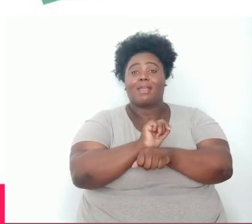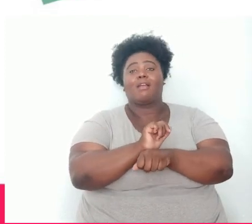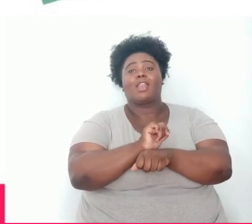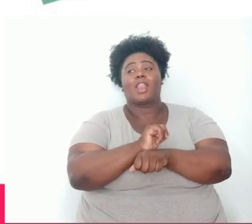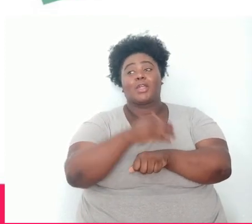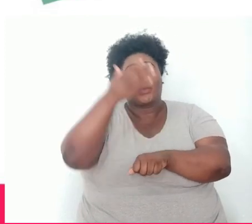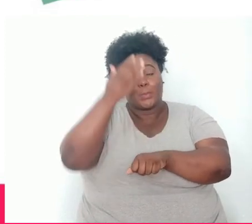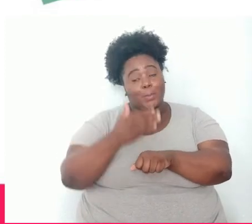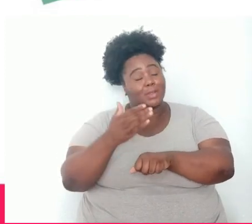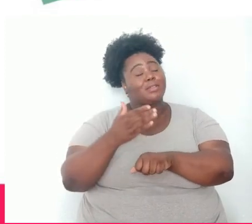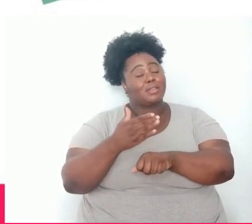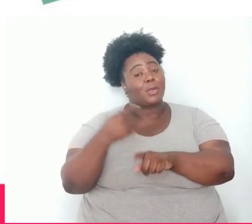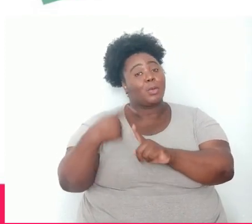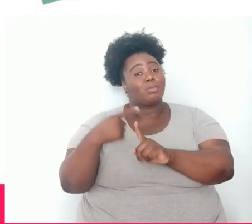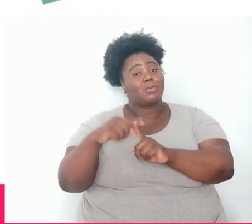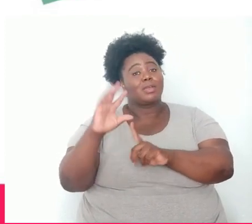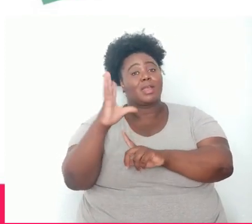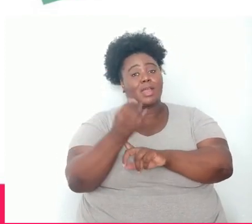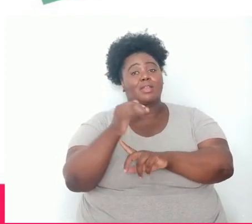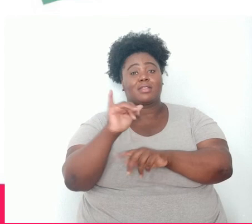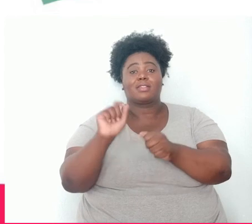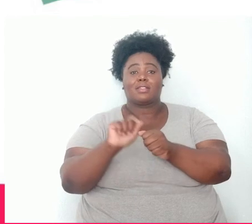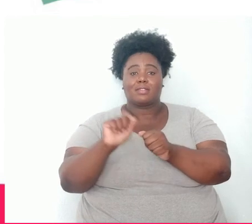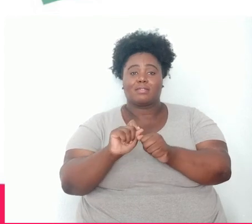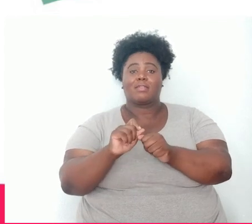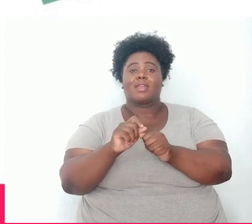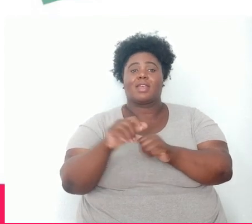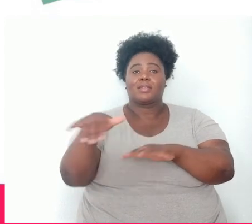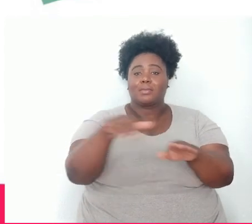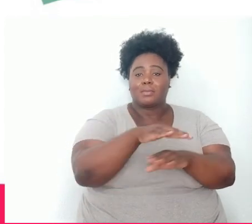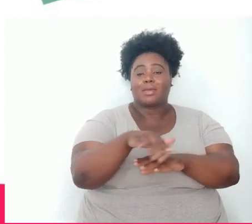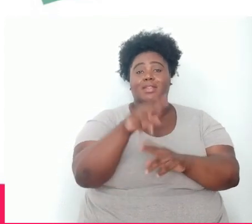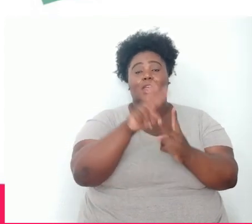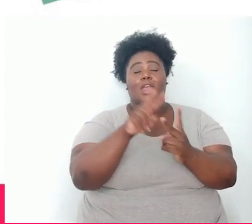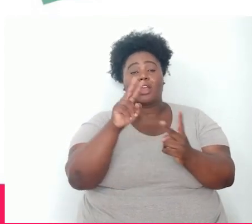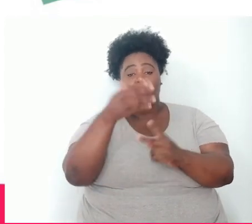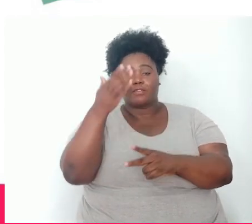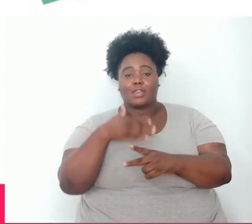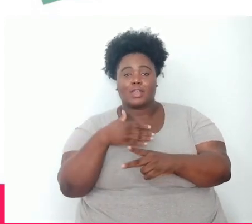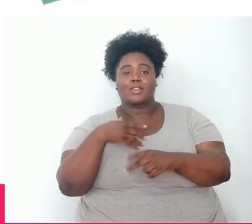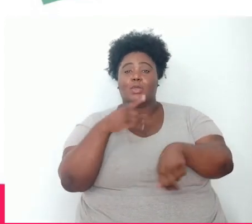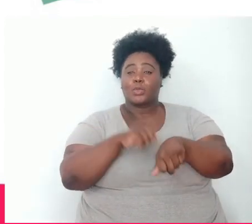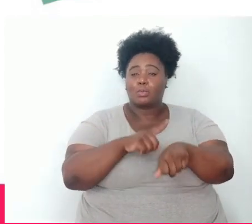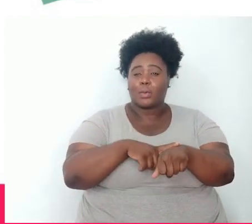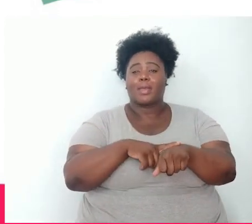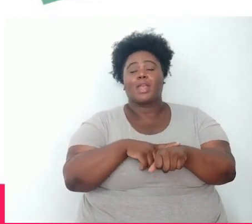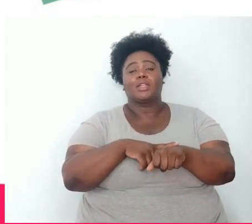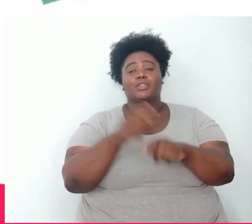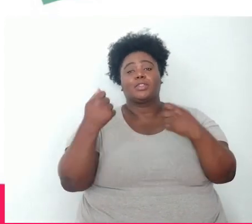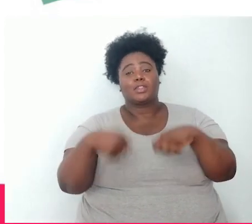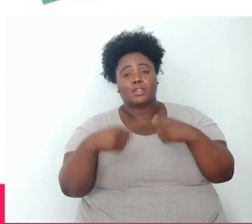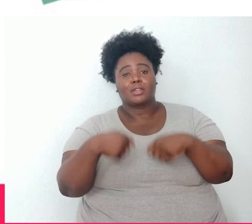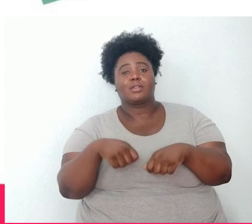uma oportunidade presencial, né? Porque a arte também se faz em trânsito físico presente, nos instantes